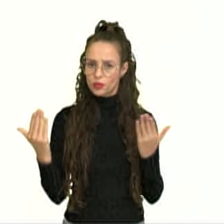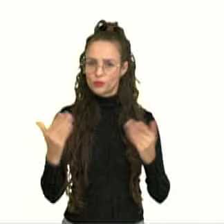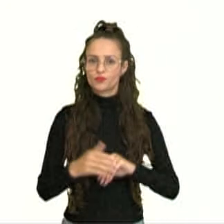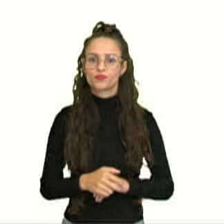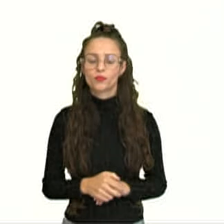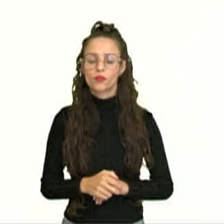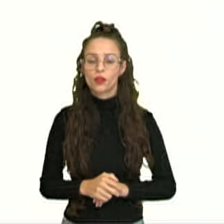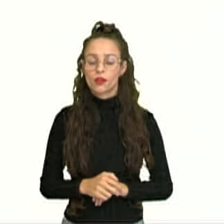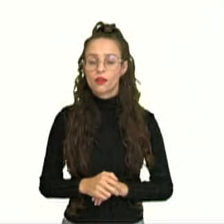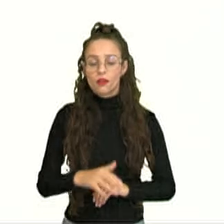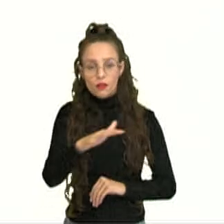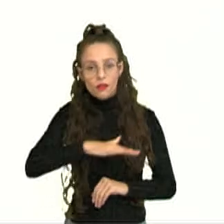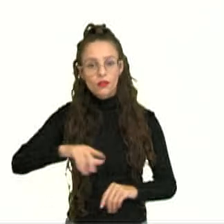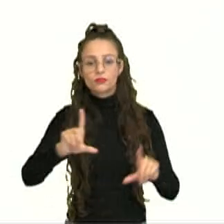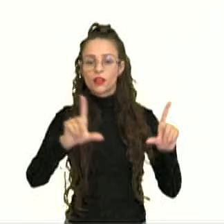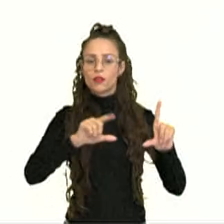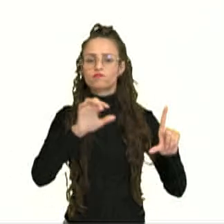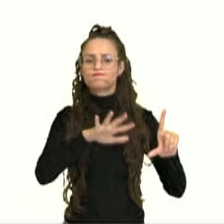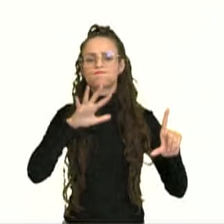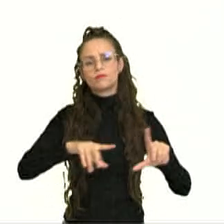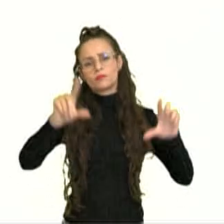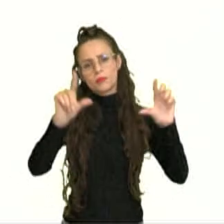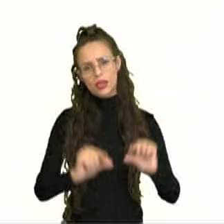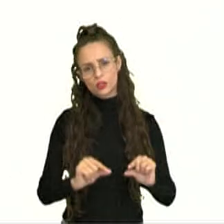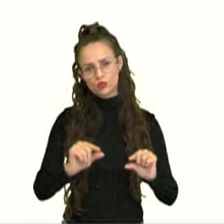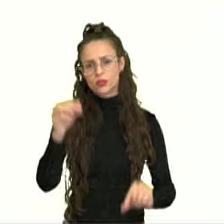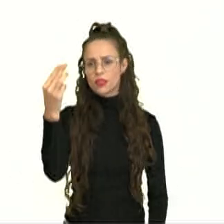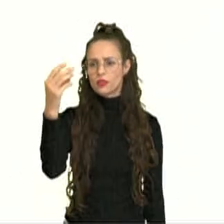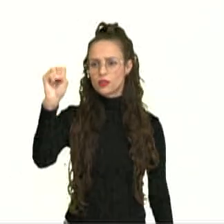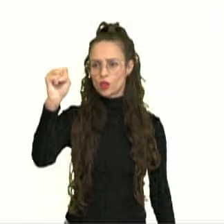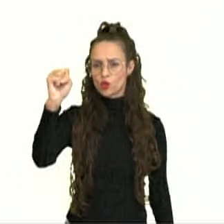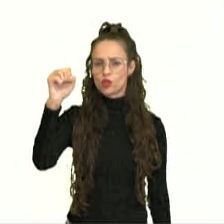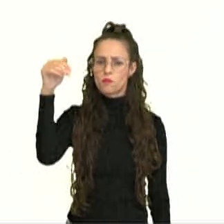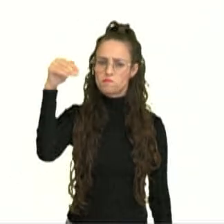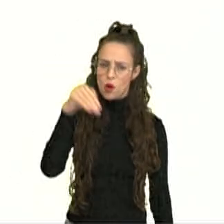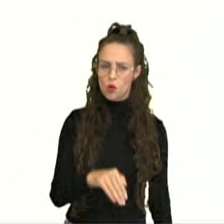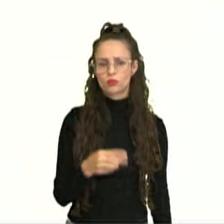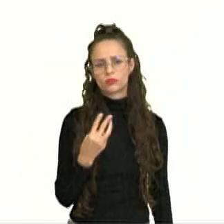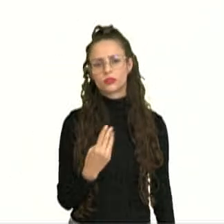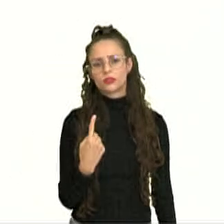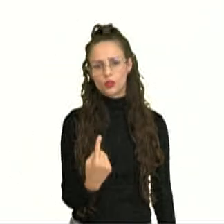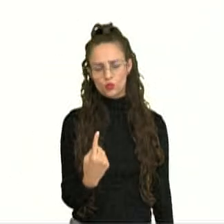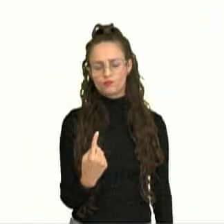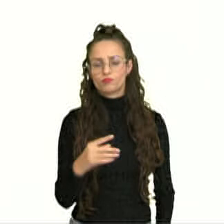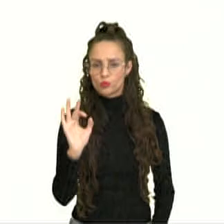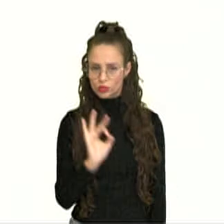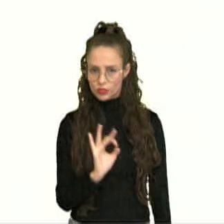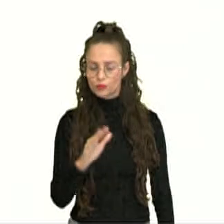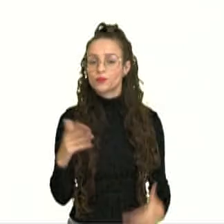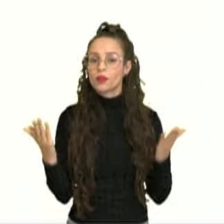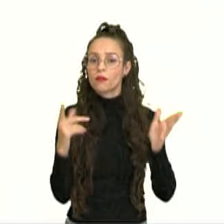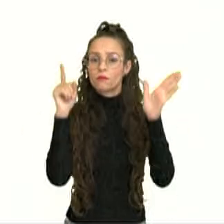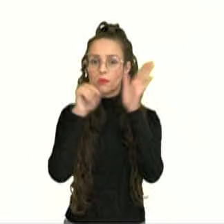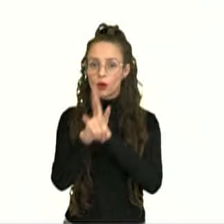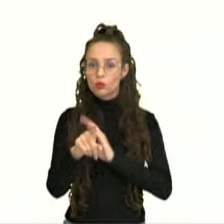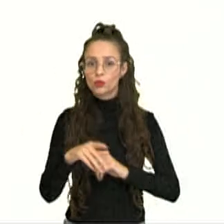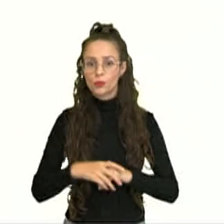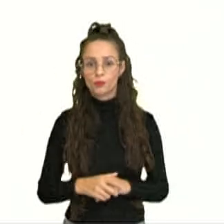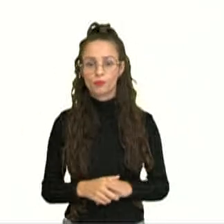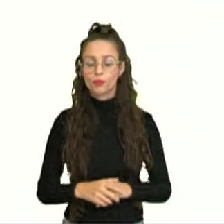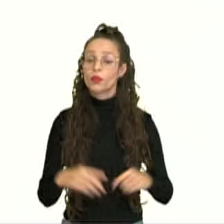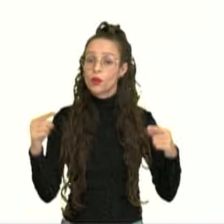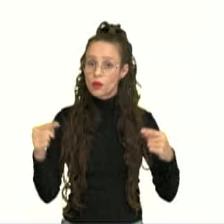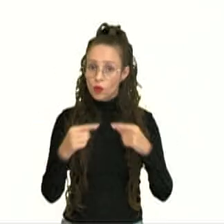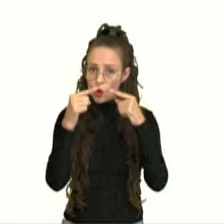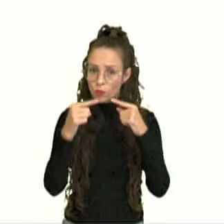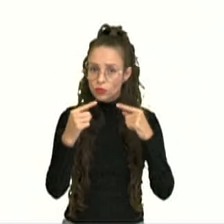tinham televisão de tubo caiu de 38 para 31. Eu te pergunto, de